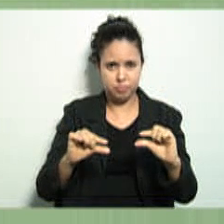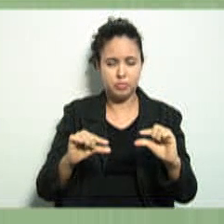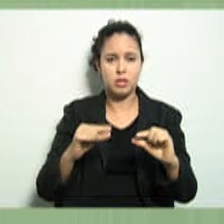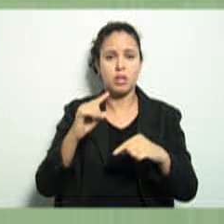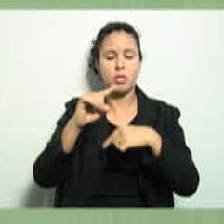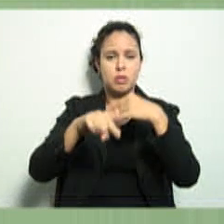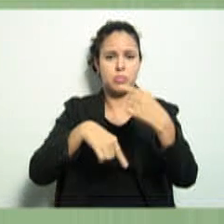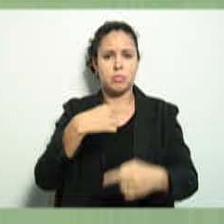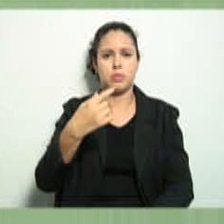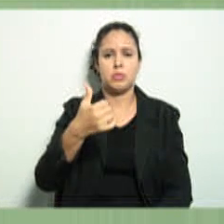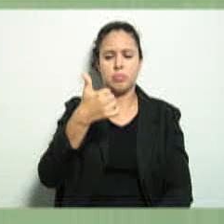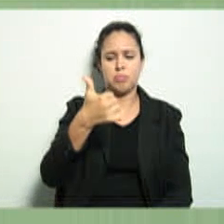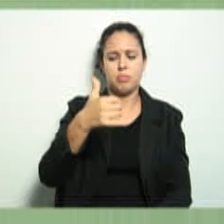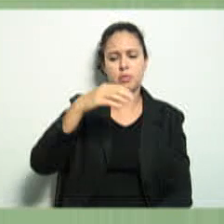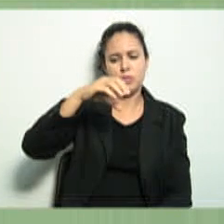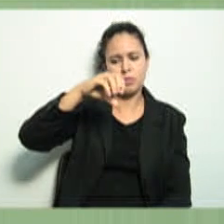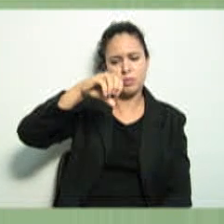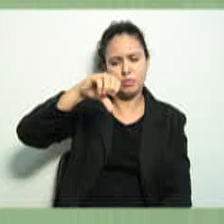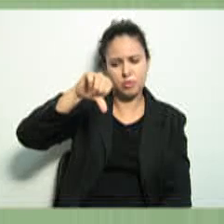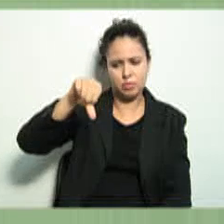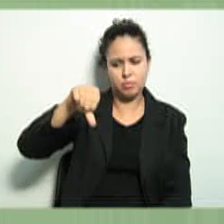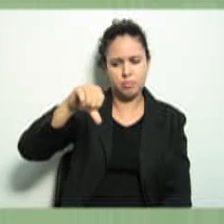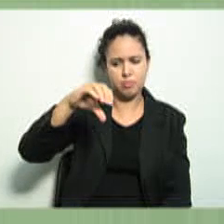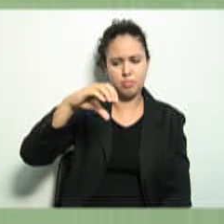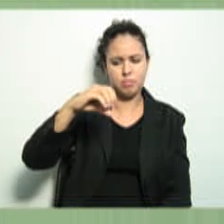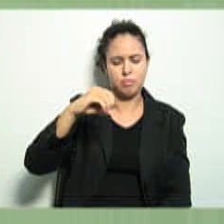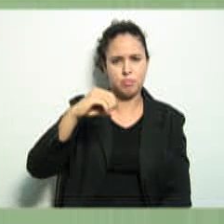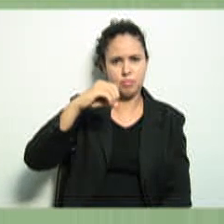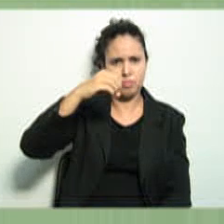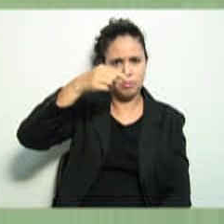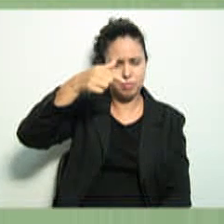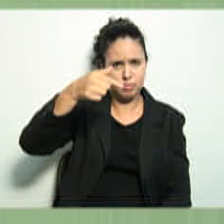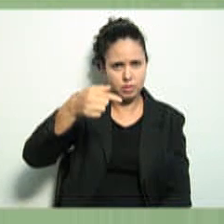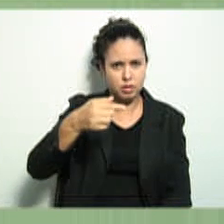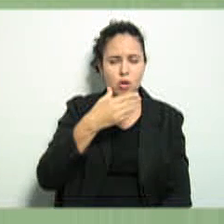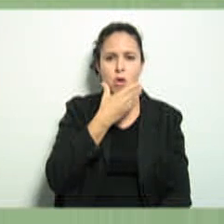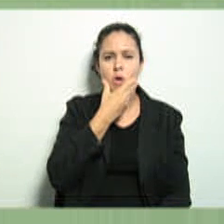de 1907, e foi concluída em 1912.